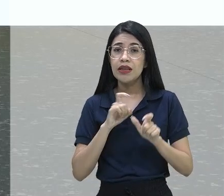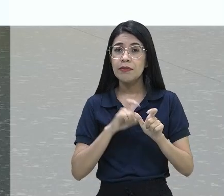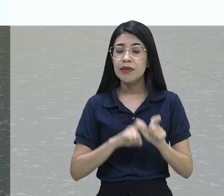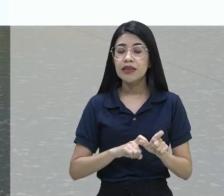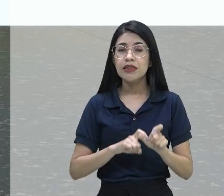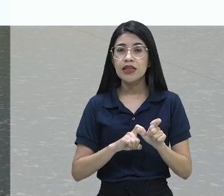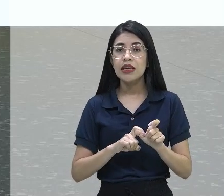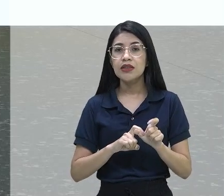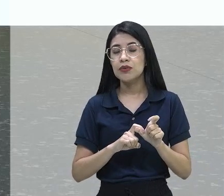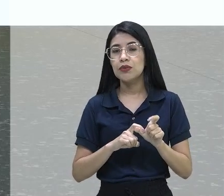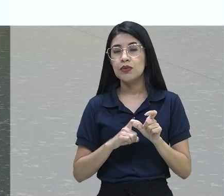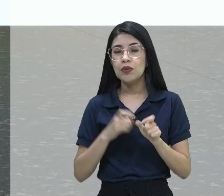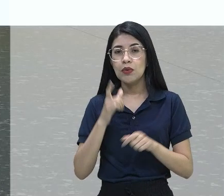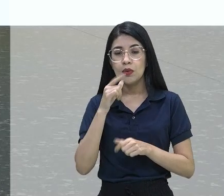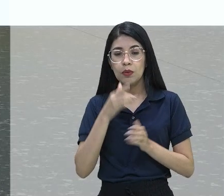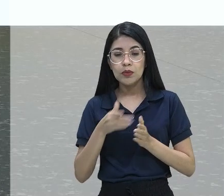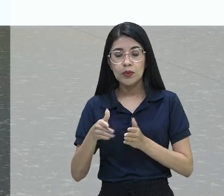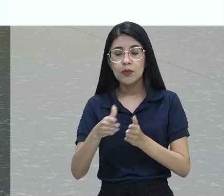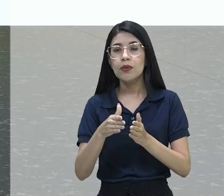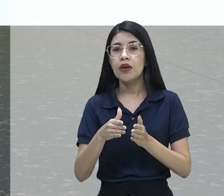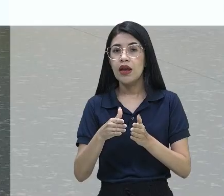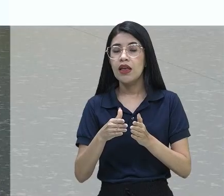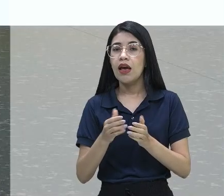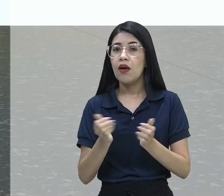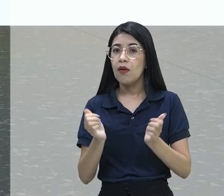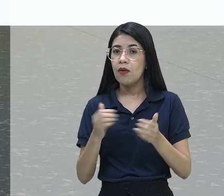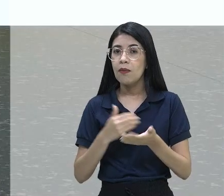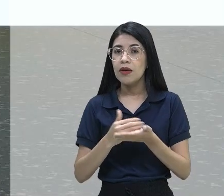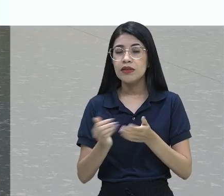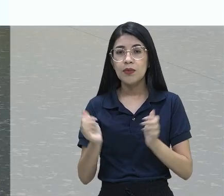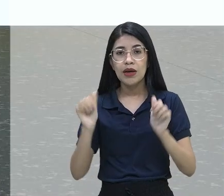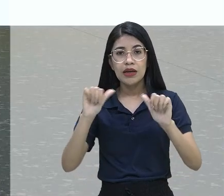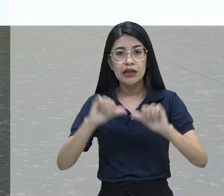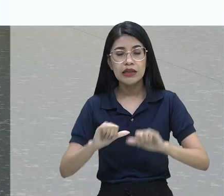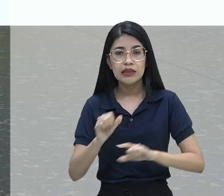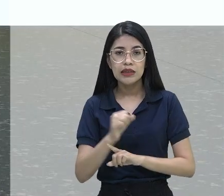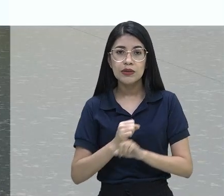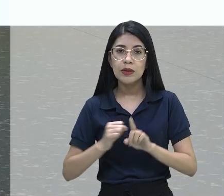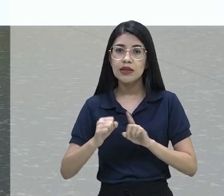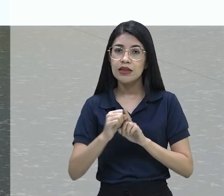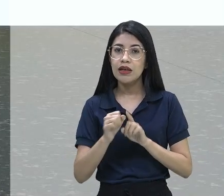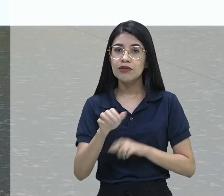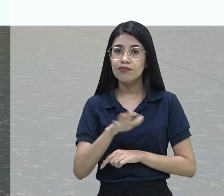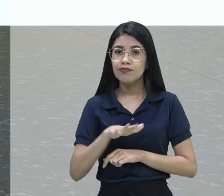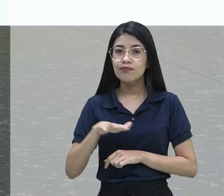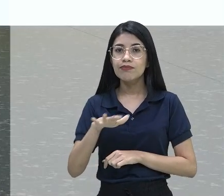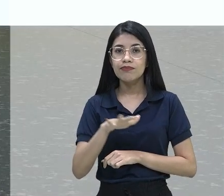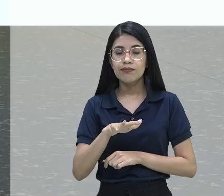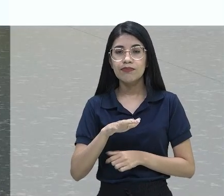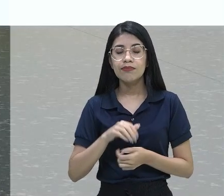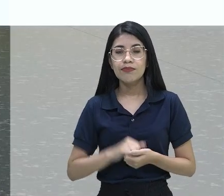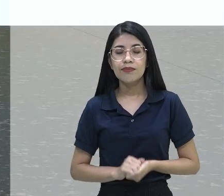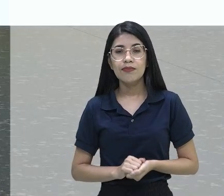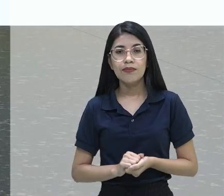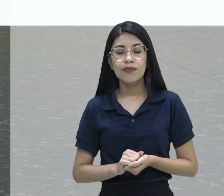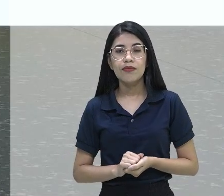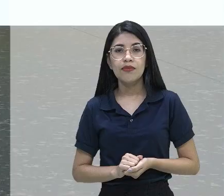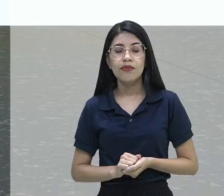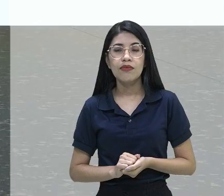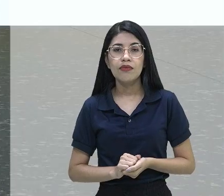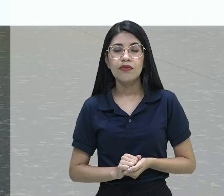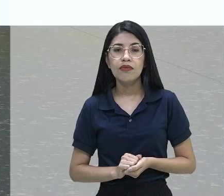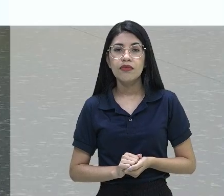recursos esgotáveis levaria a uma crise social local, social e econômica local. Exatamente.